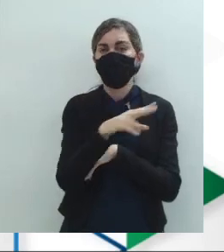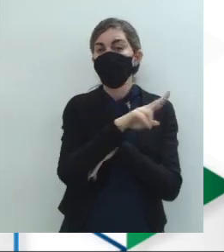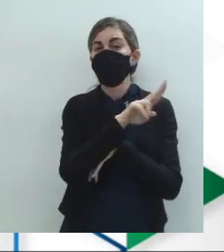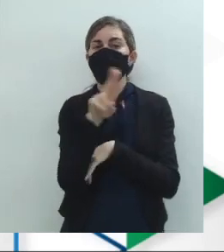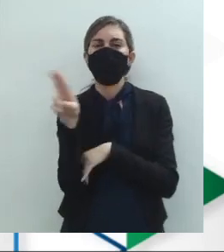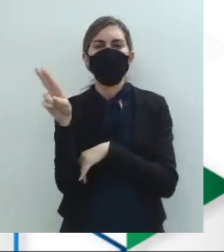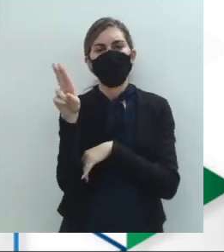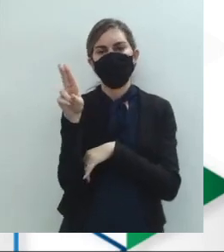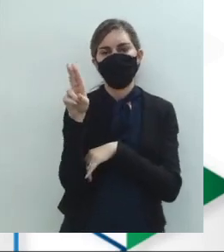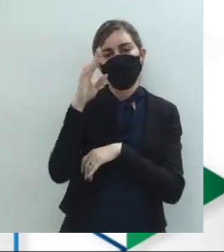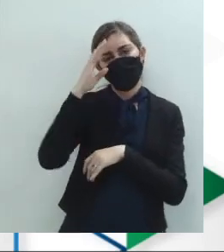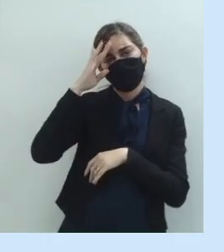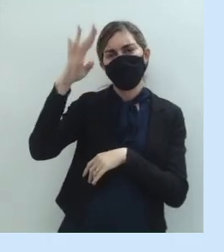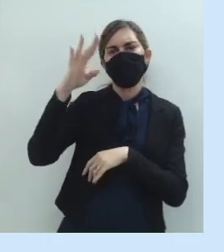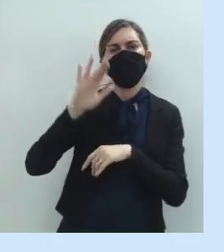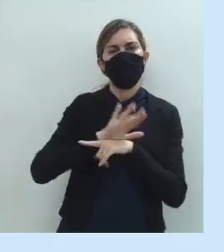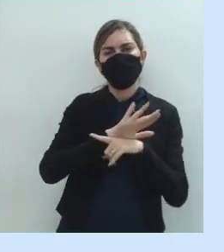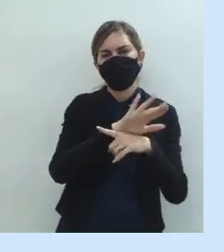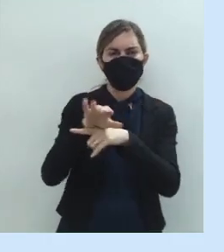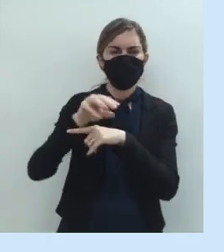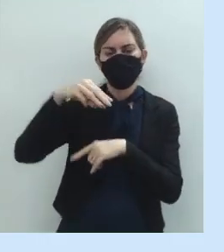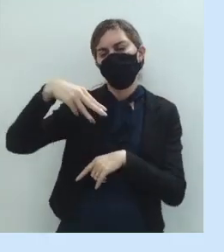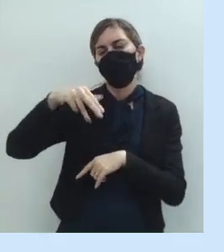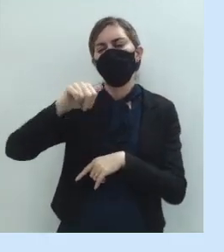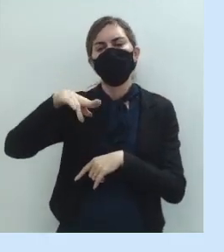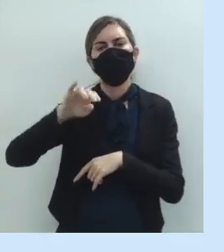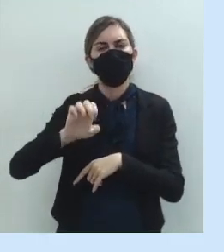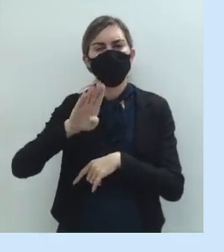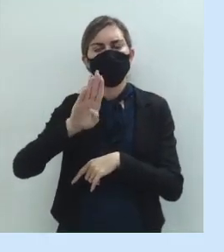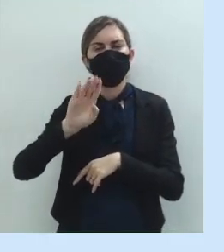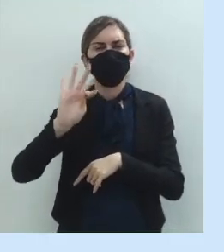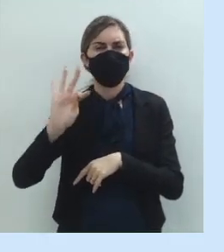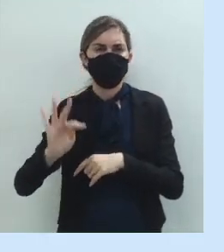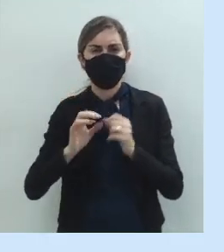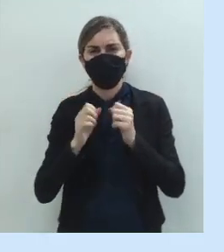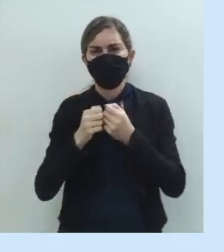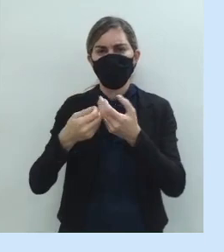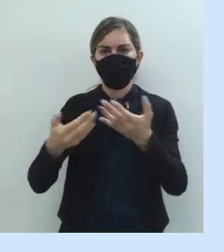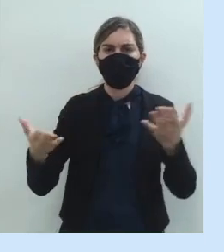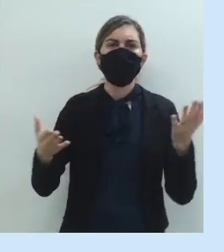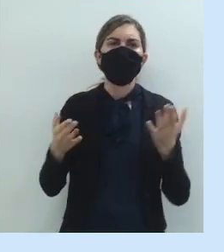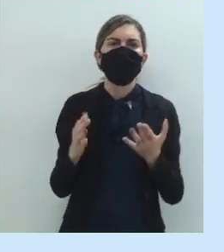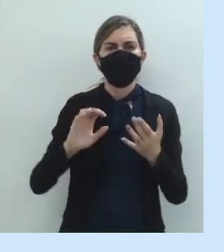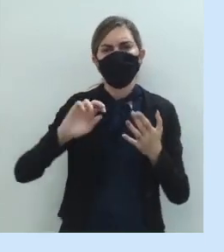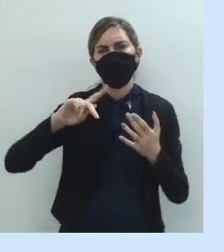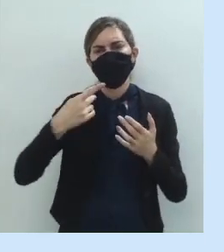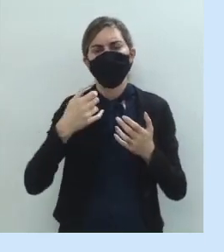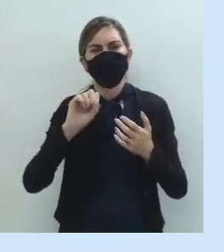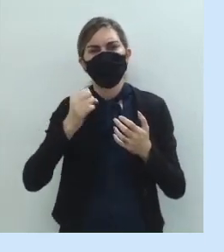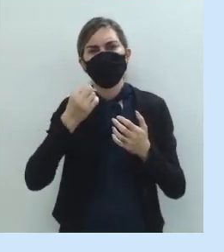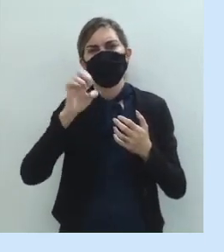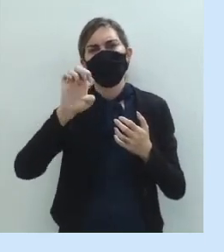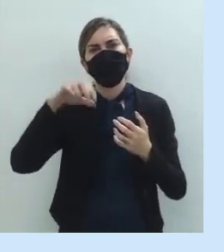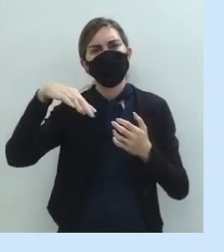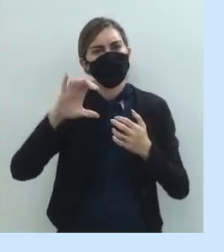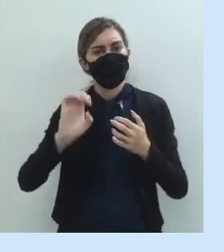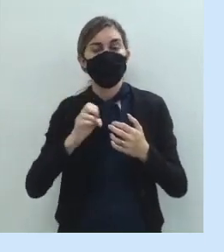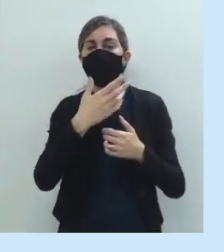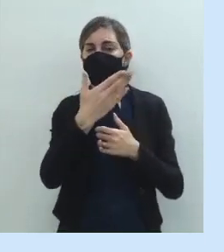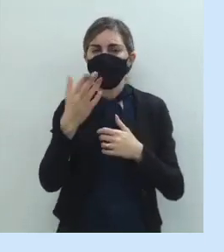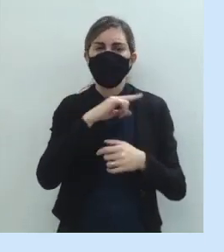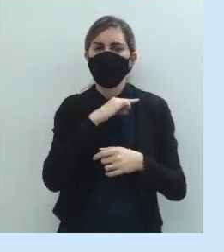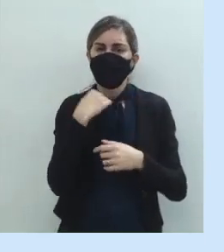nomes que levava o Mangue Beat para todo mundo, que foi o Chico Science, mesmo com a partida dele,